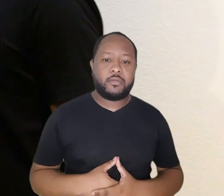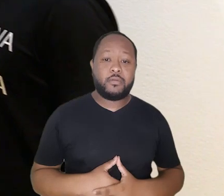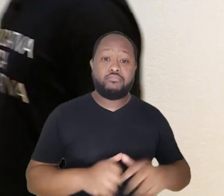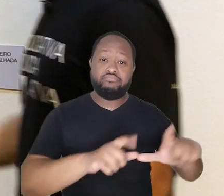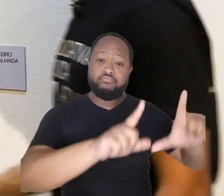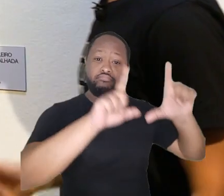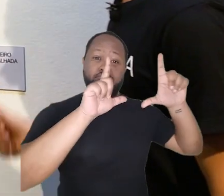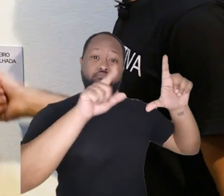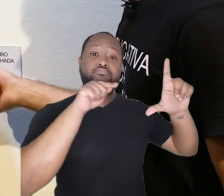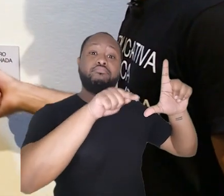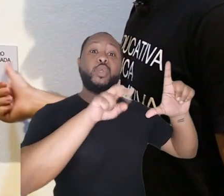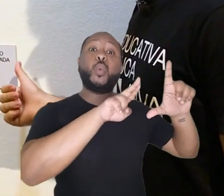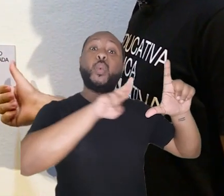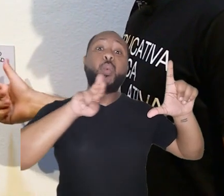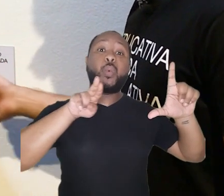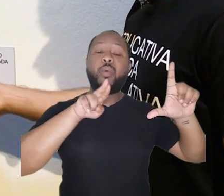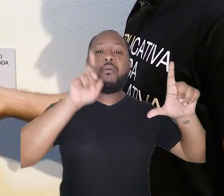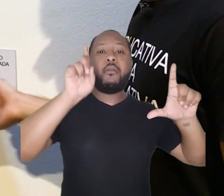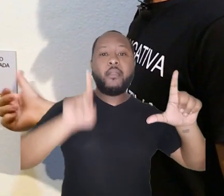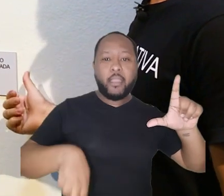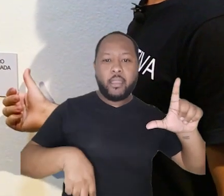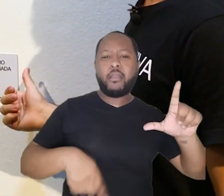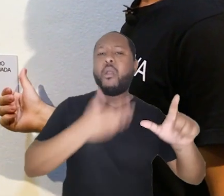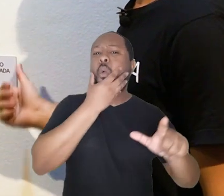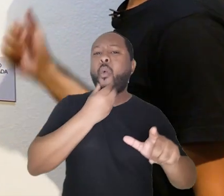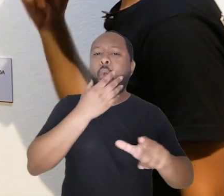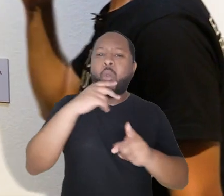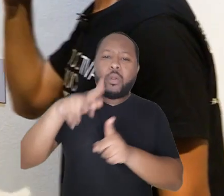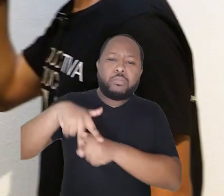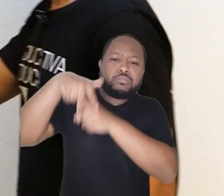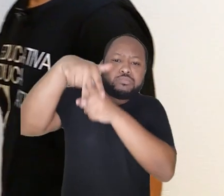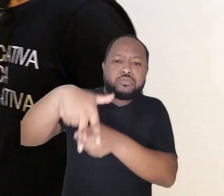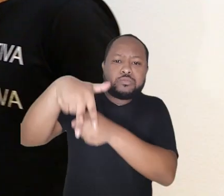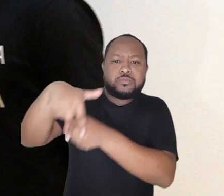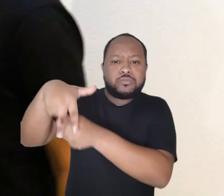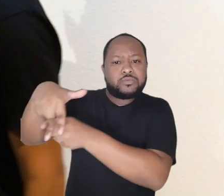Esse quadro se chama O Cavaleiro da Cavalhada.